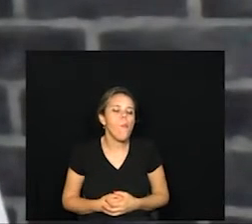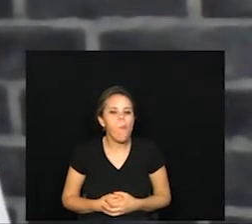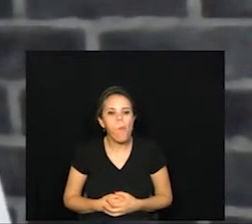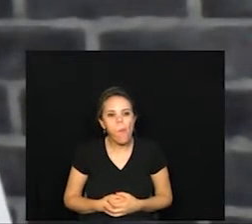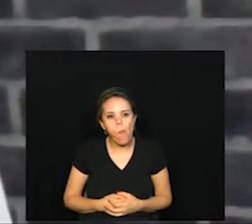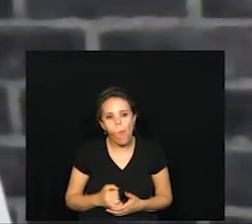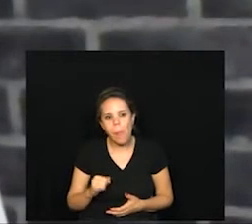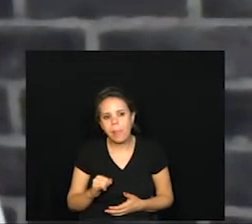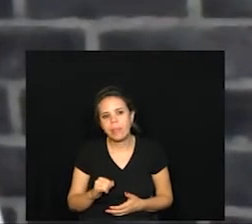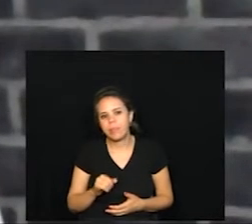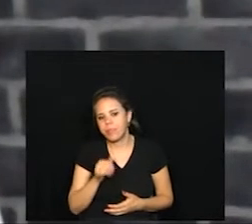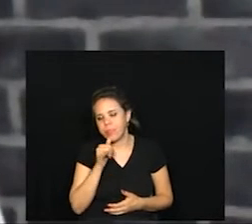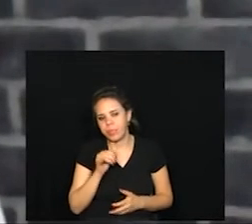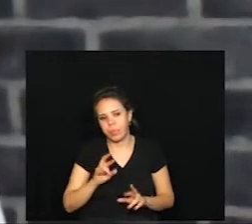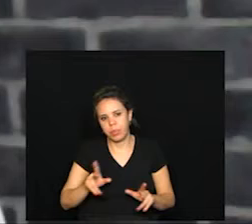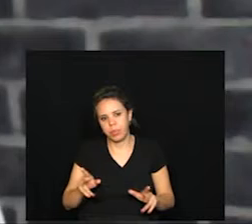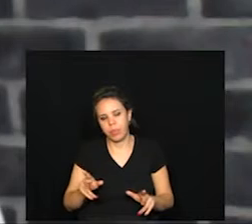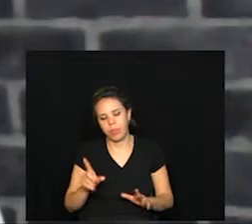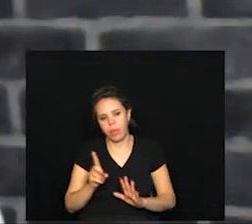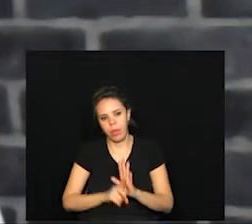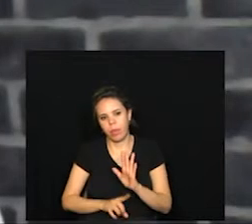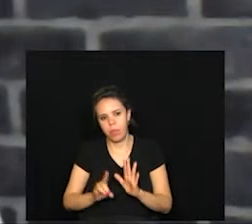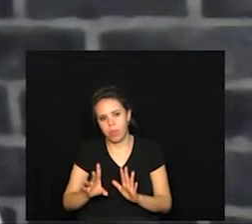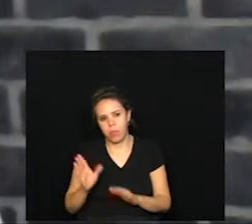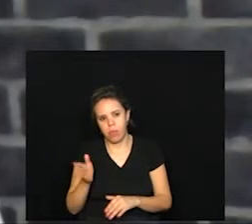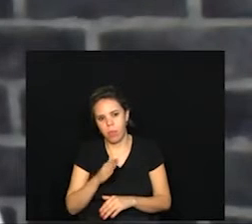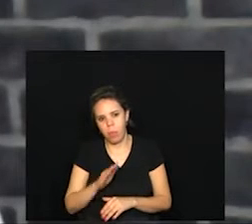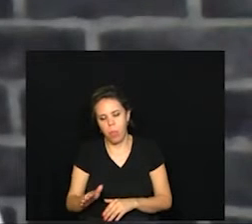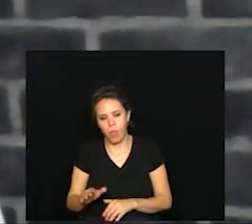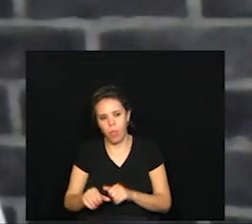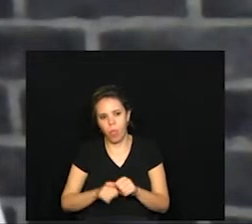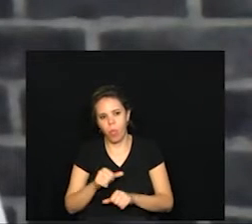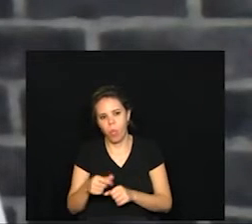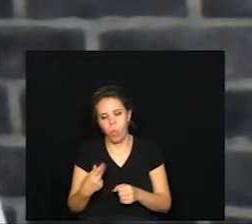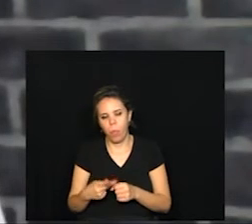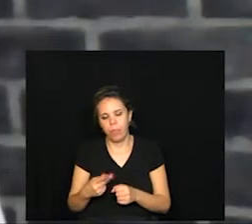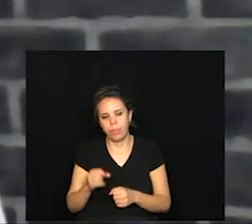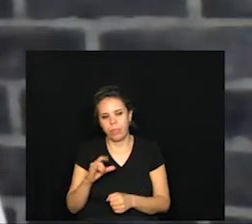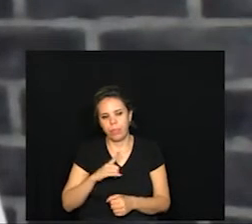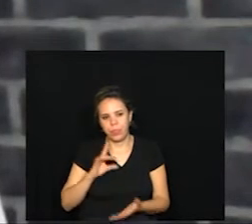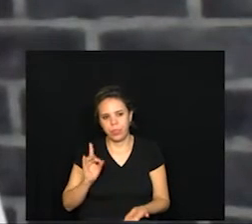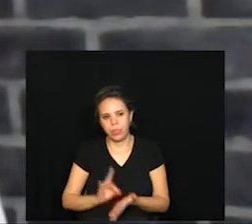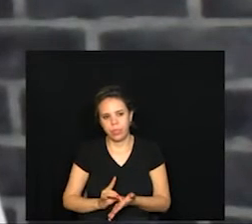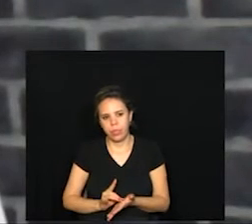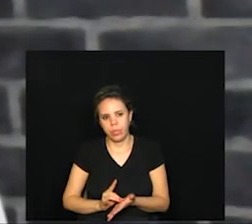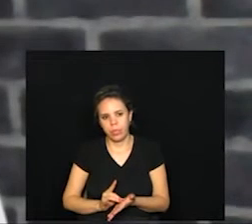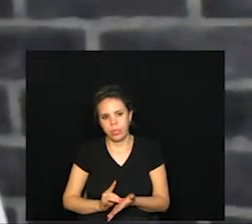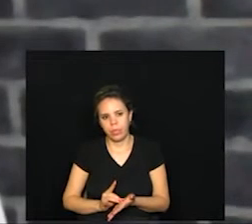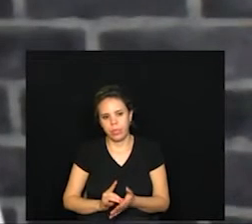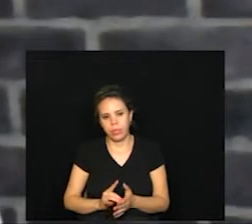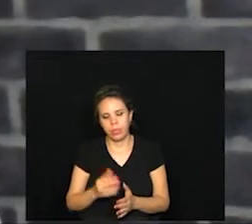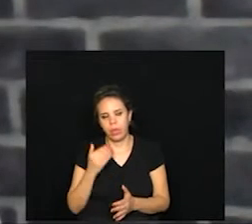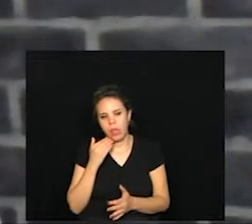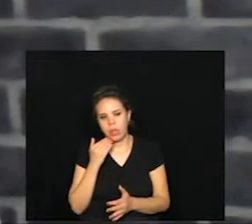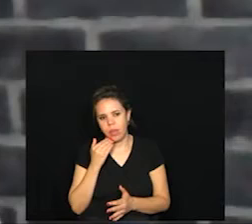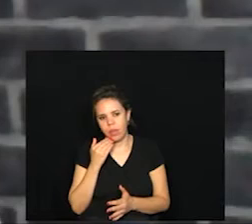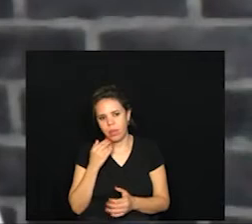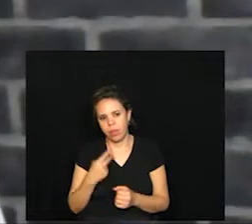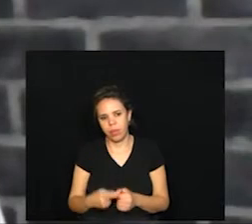Caso contrário, ele somente terá direito ao cancelamento e à troca do produto se realmente existir algum tipo de defeito no